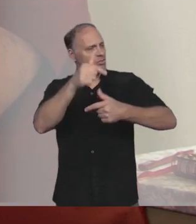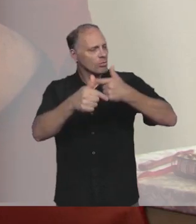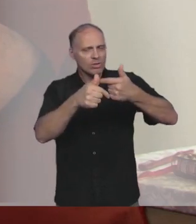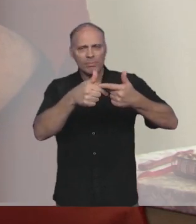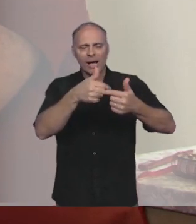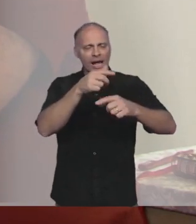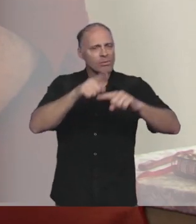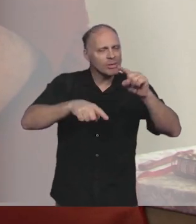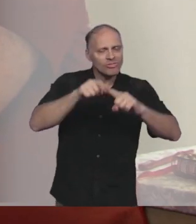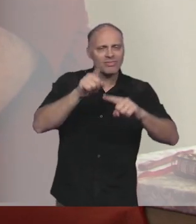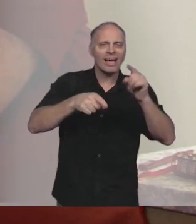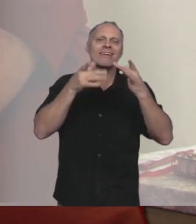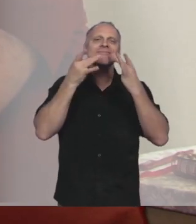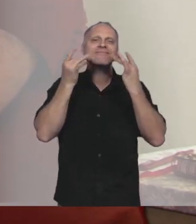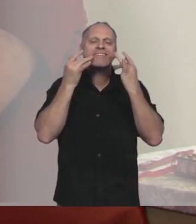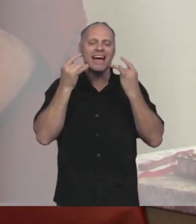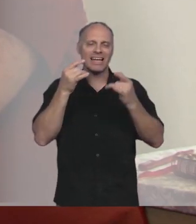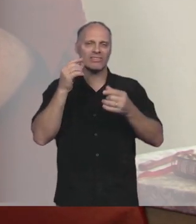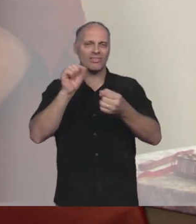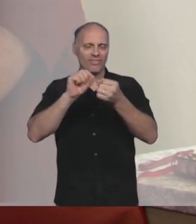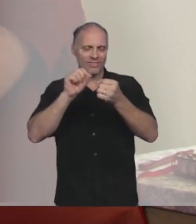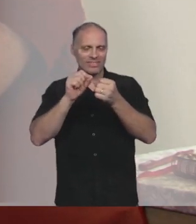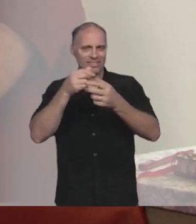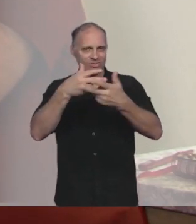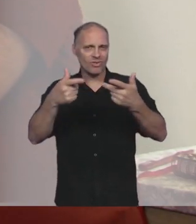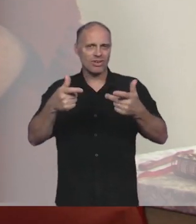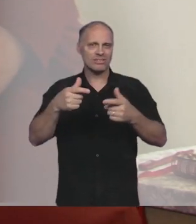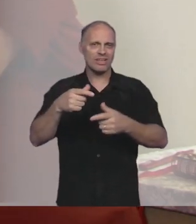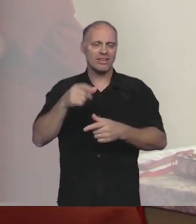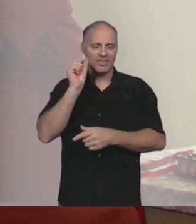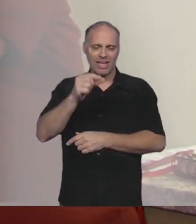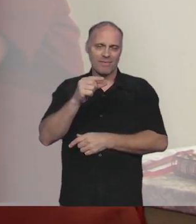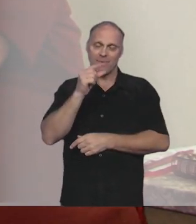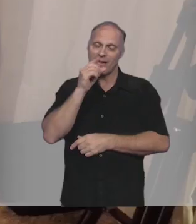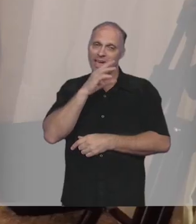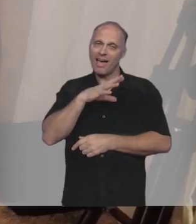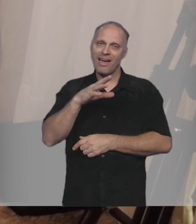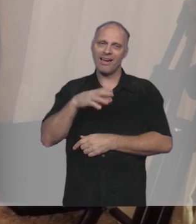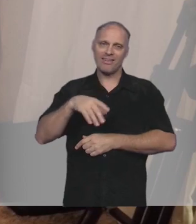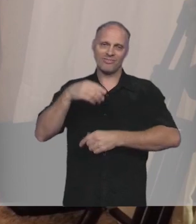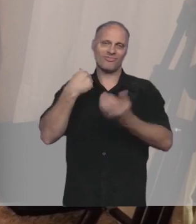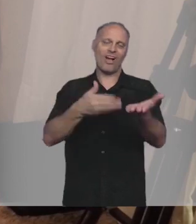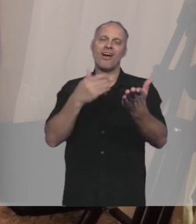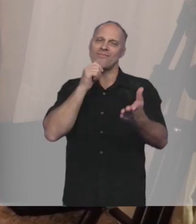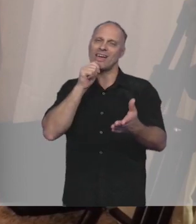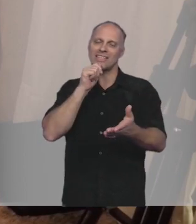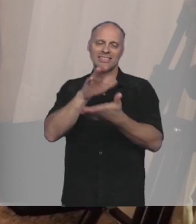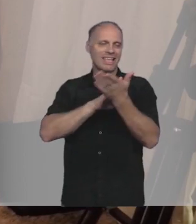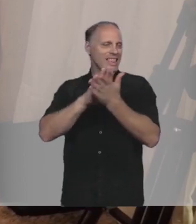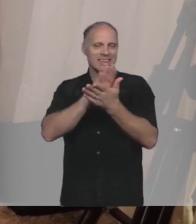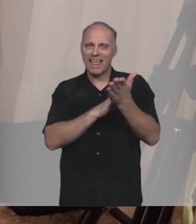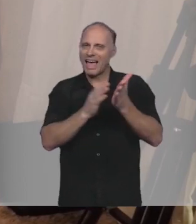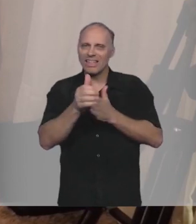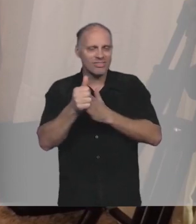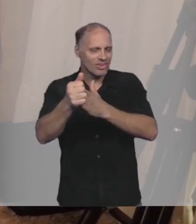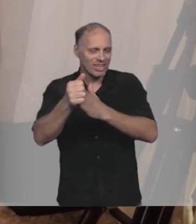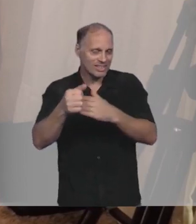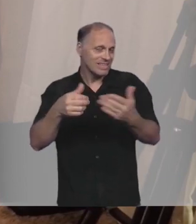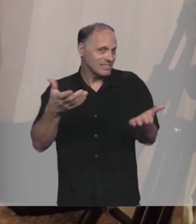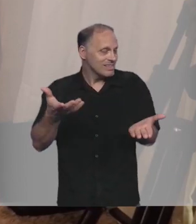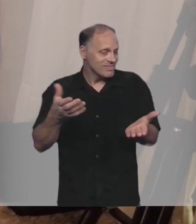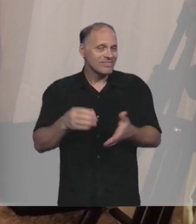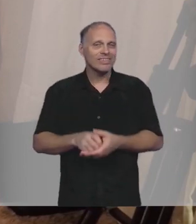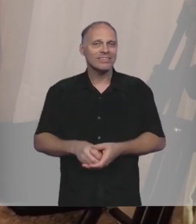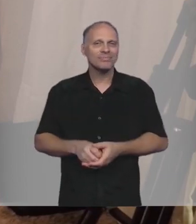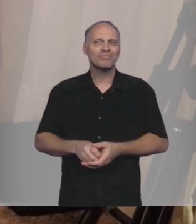intervenção, né, uma obra do Ariano Suassuna, é bastante precoce, né? Sem ter uma orientação. Ah, né?